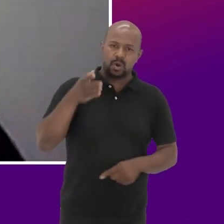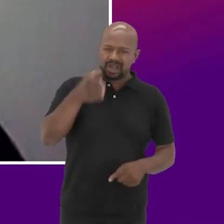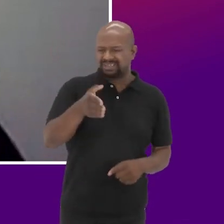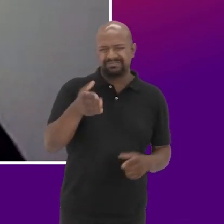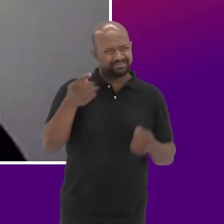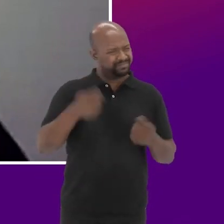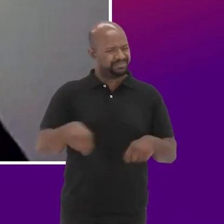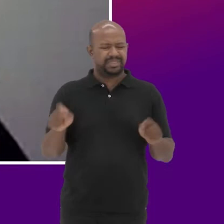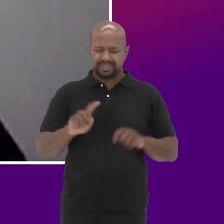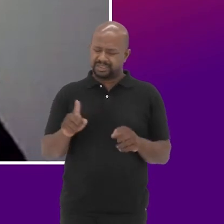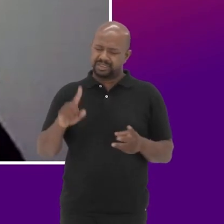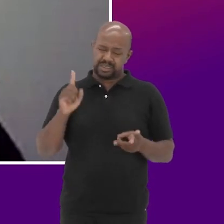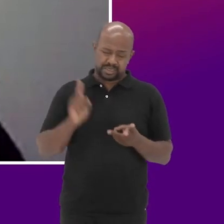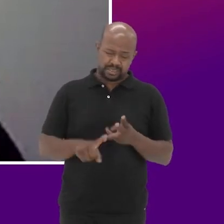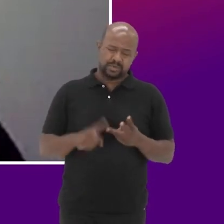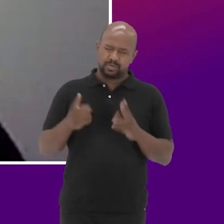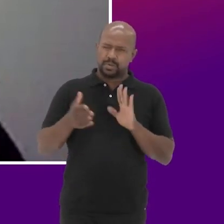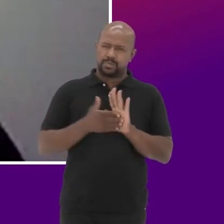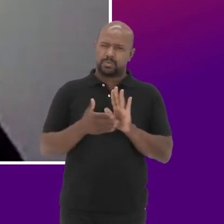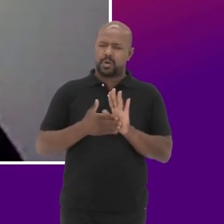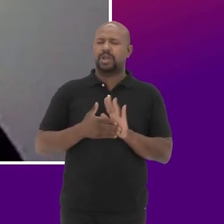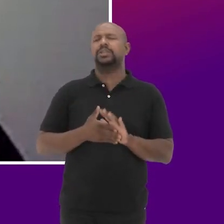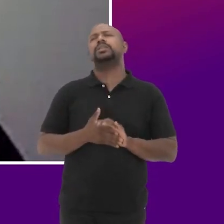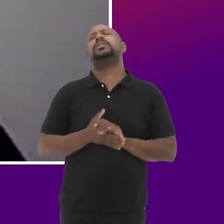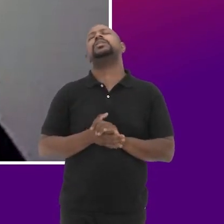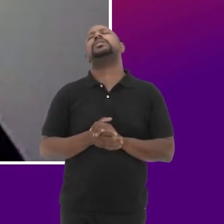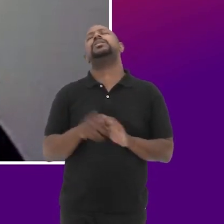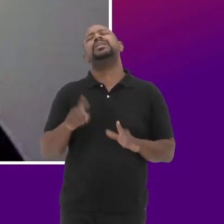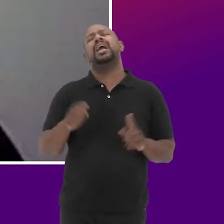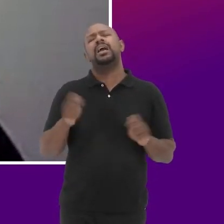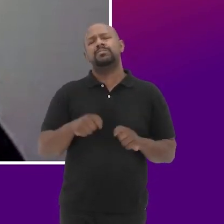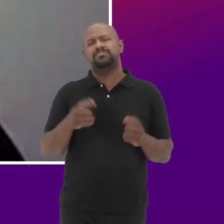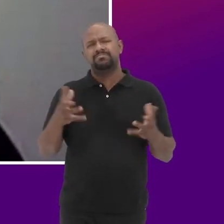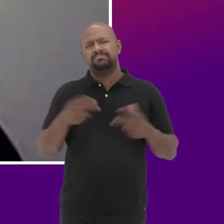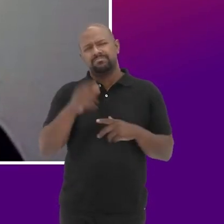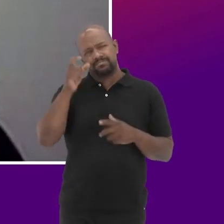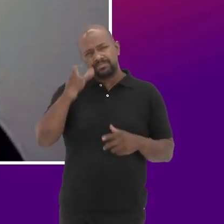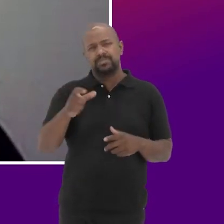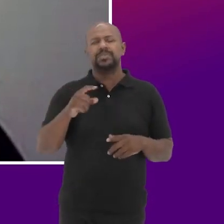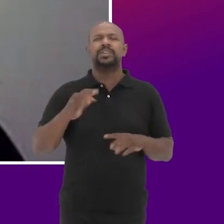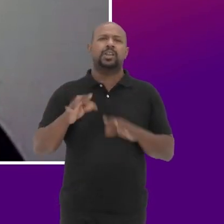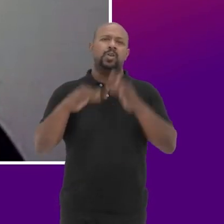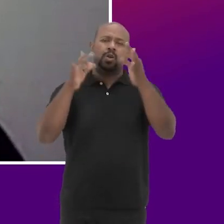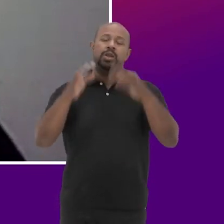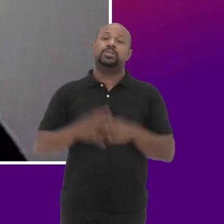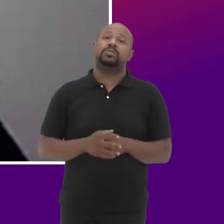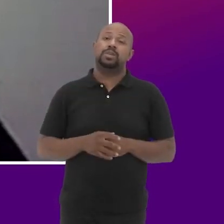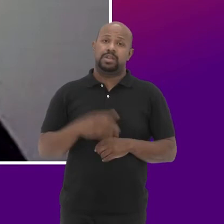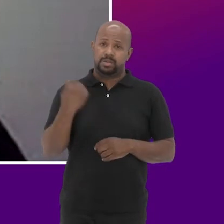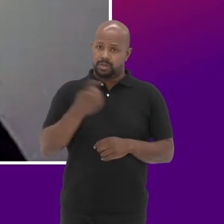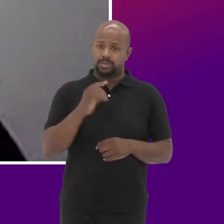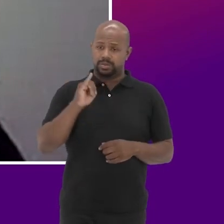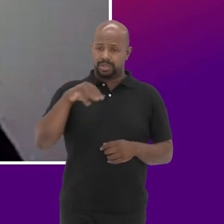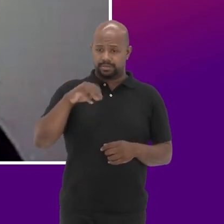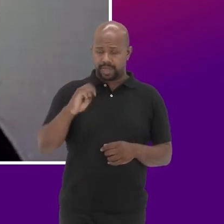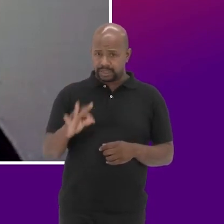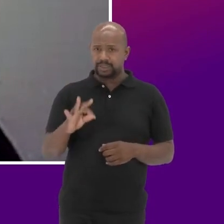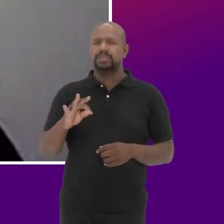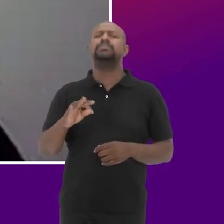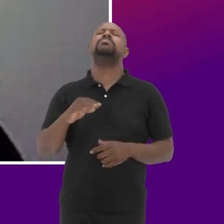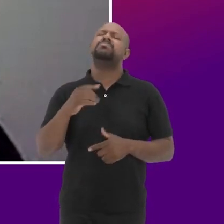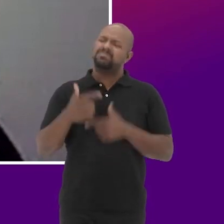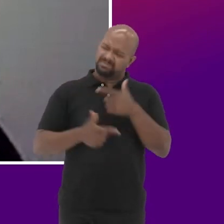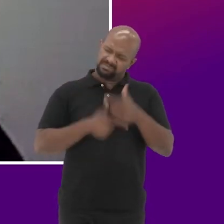ocorrência do evento, dentro de uma proposta que ela é evolutiva do ponto de vista tecnológico. Nós do INMET